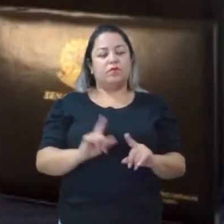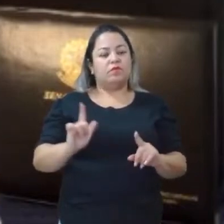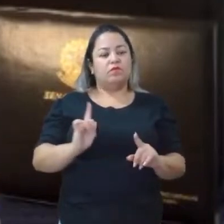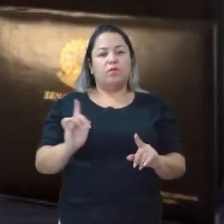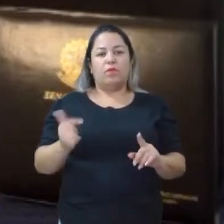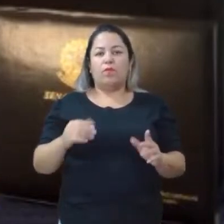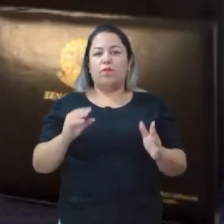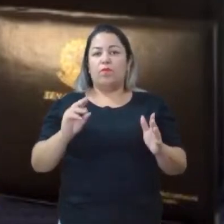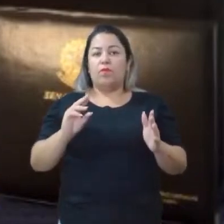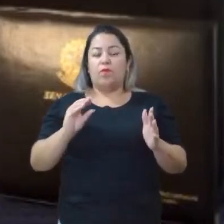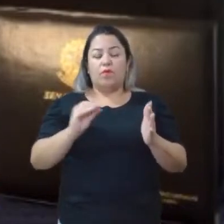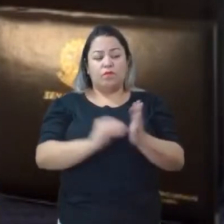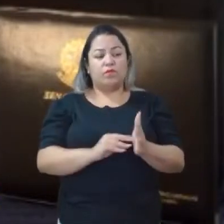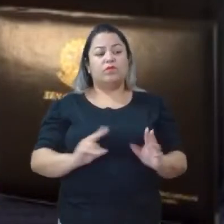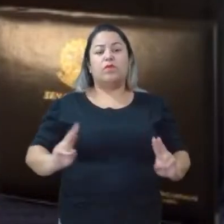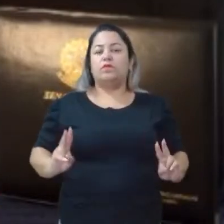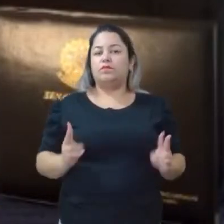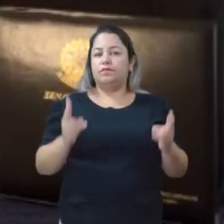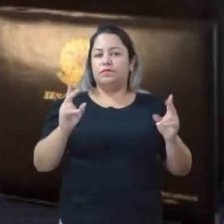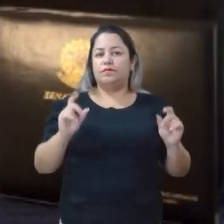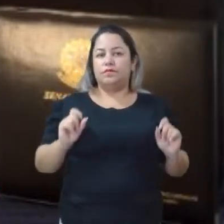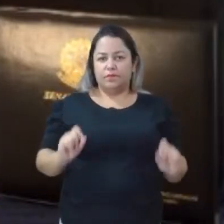desmoronamento e de deslegitimação